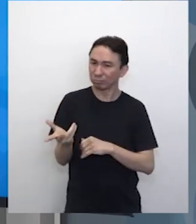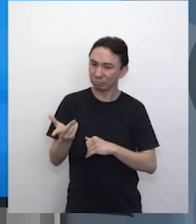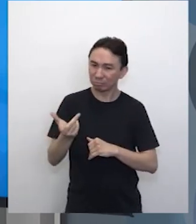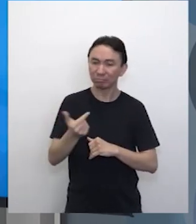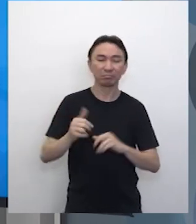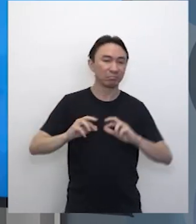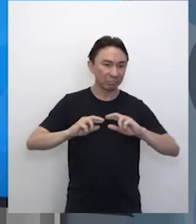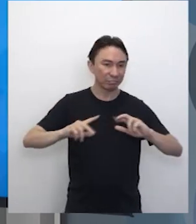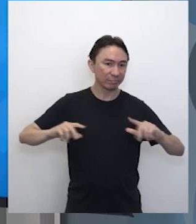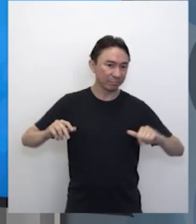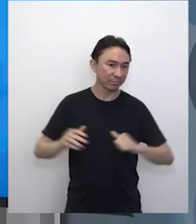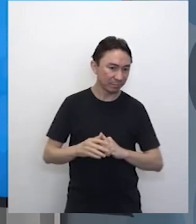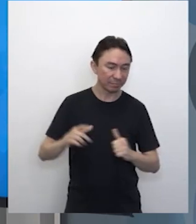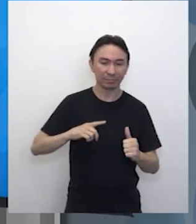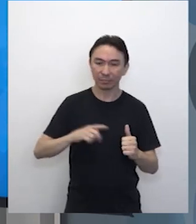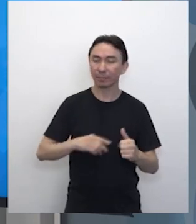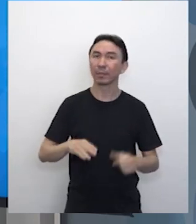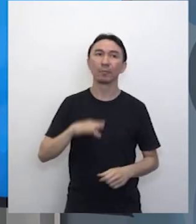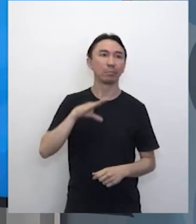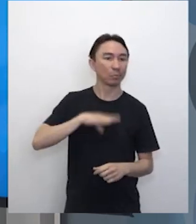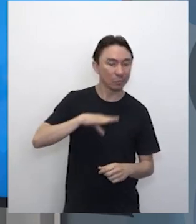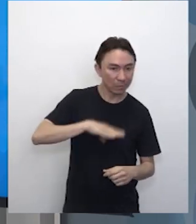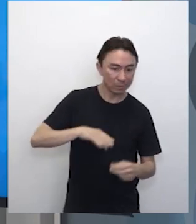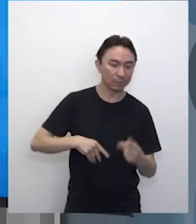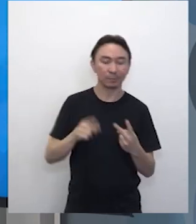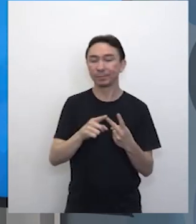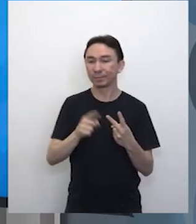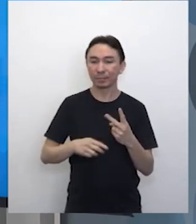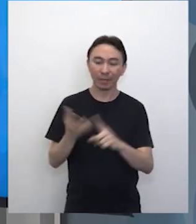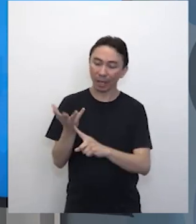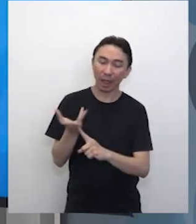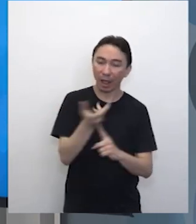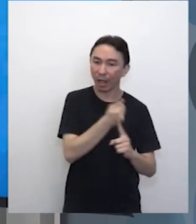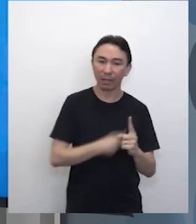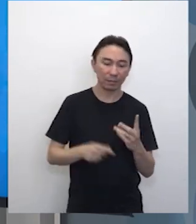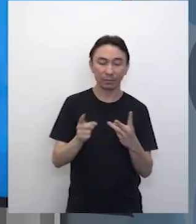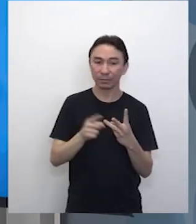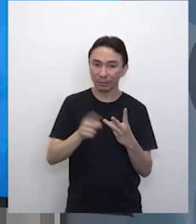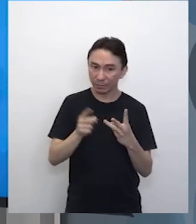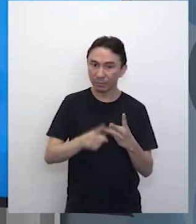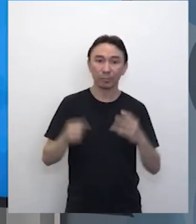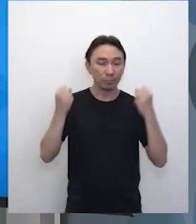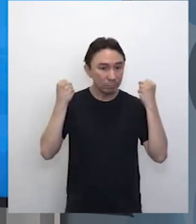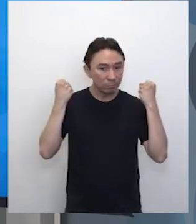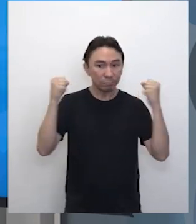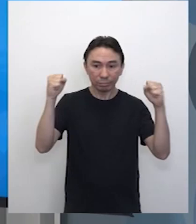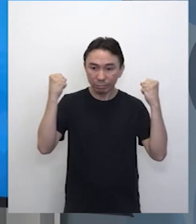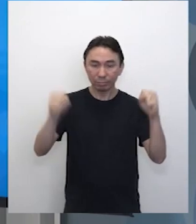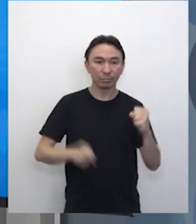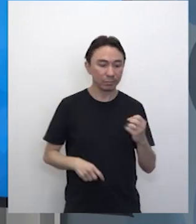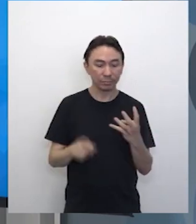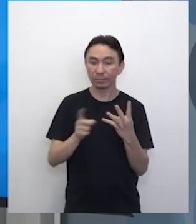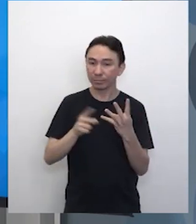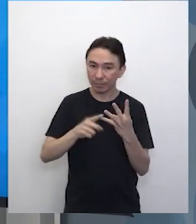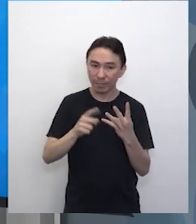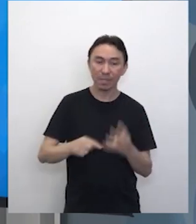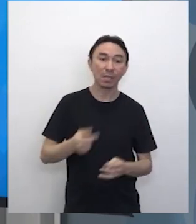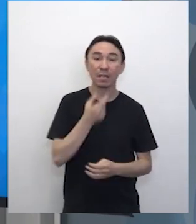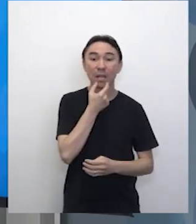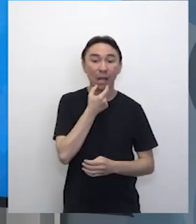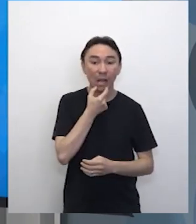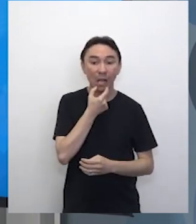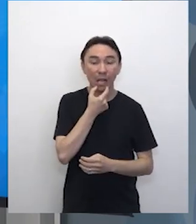que envolvem língua portuguesa, artes, educação física, ó, bacana educação física, né? Inglês também.